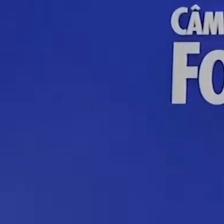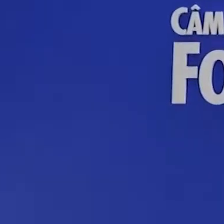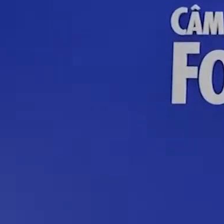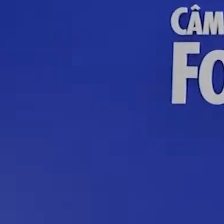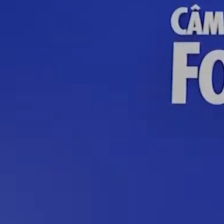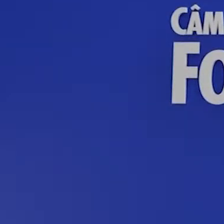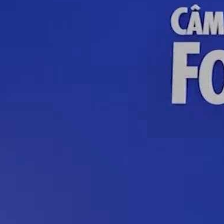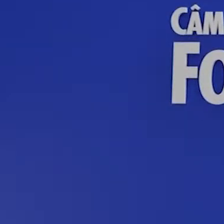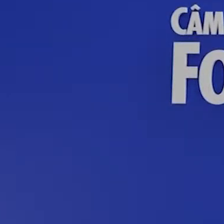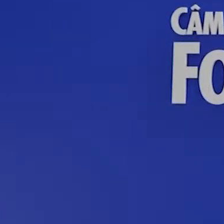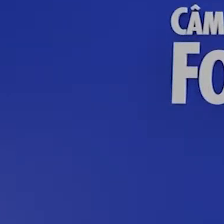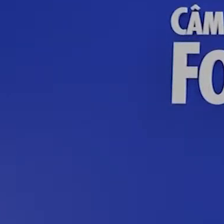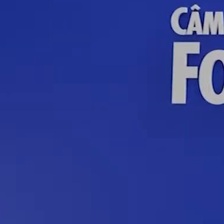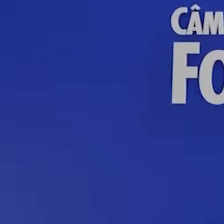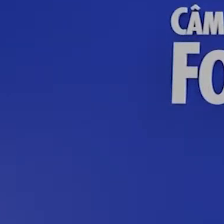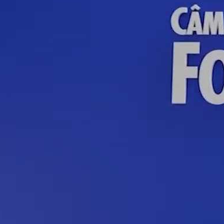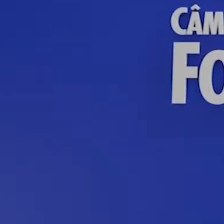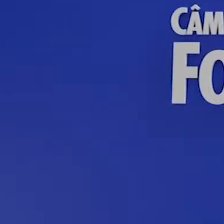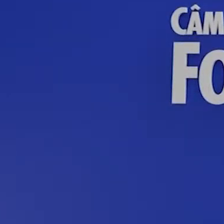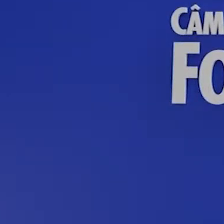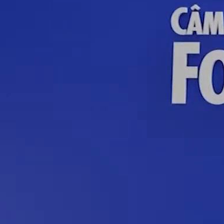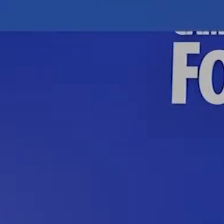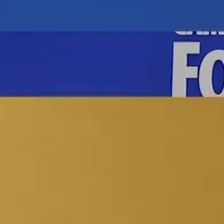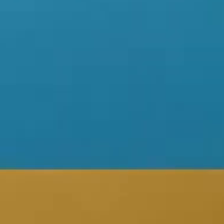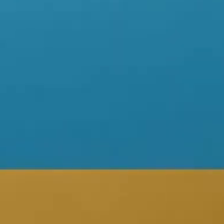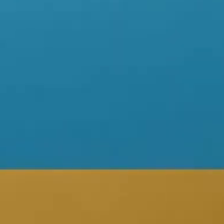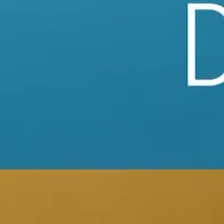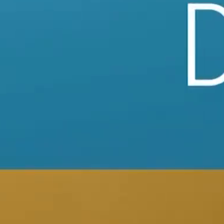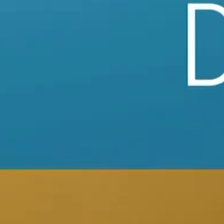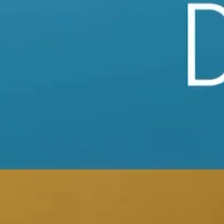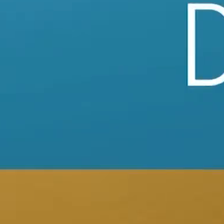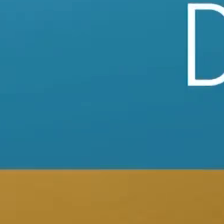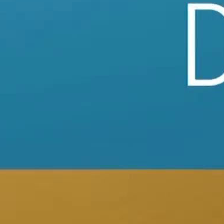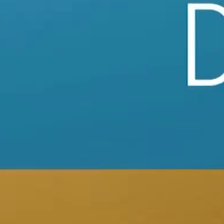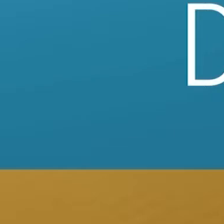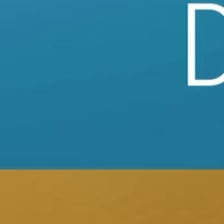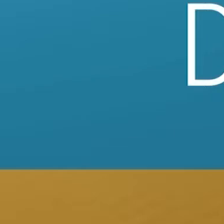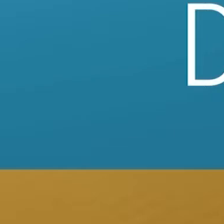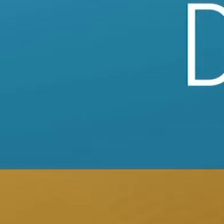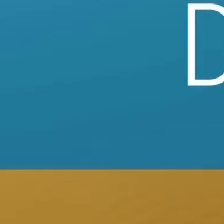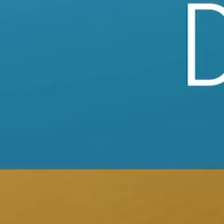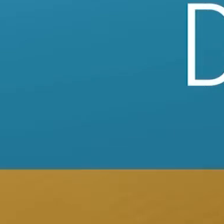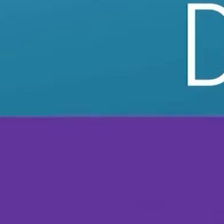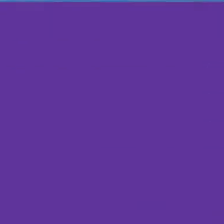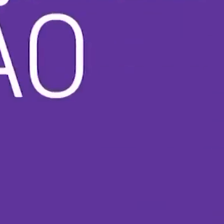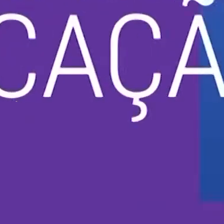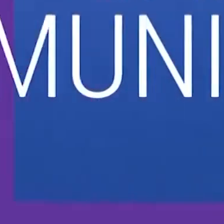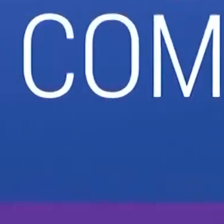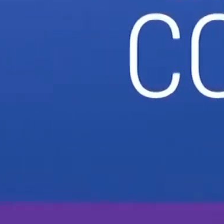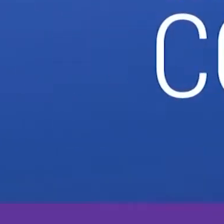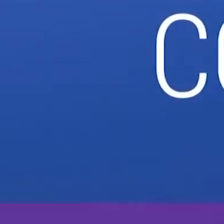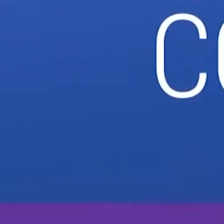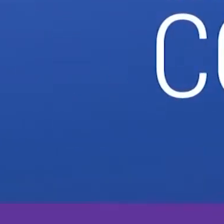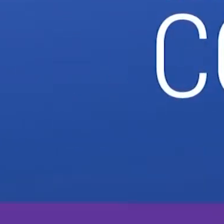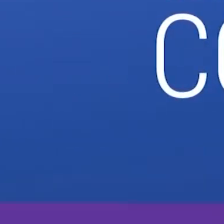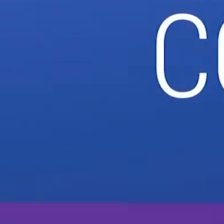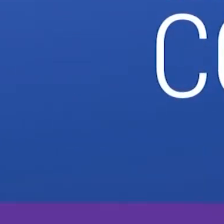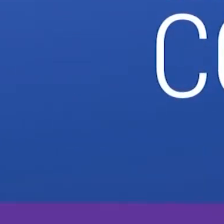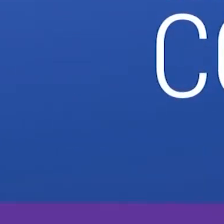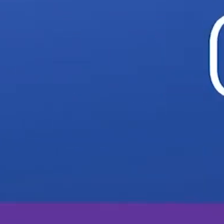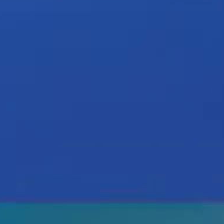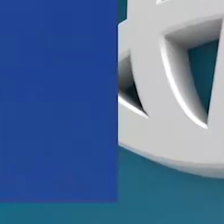Quando fiquei sabendo que tinha tuberculose, imaginei, é o fim. Mas logo descobri, tuberculose tem cura. Se parar o tratamento, a